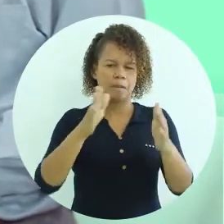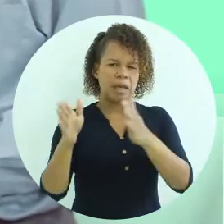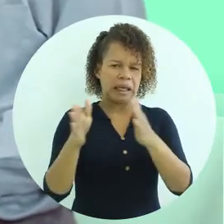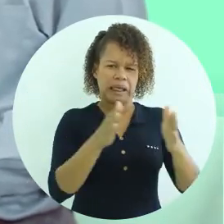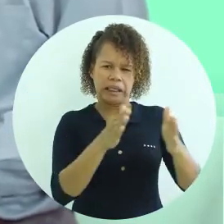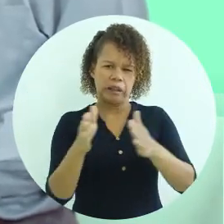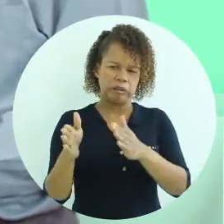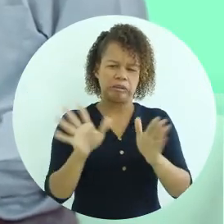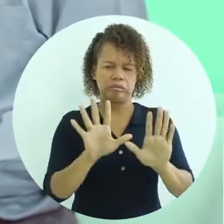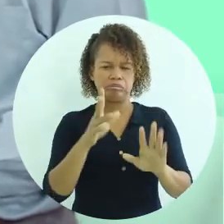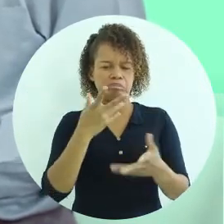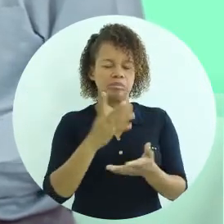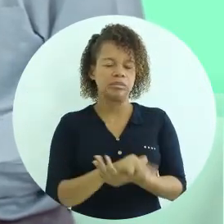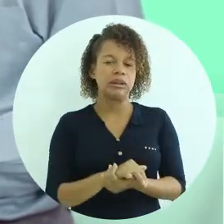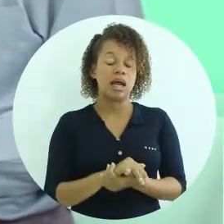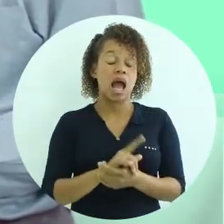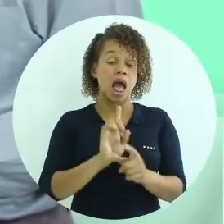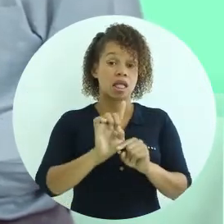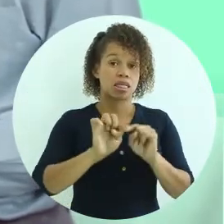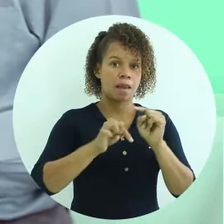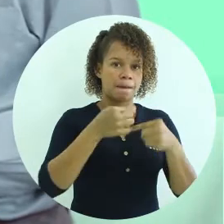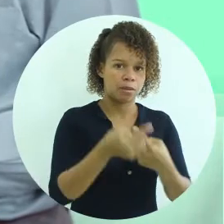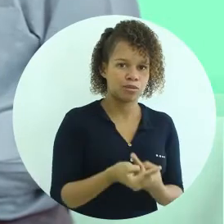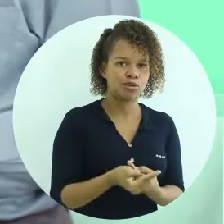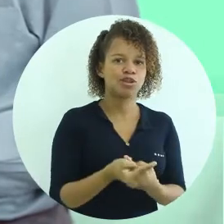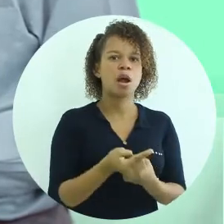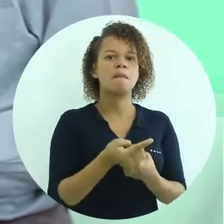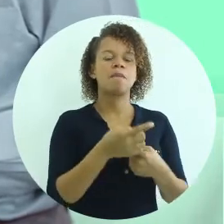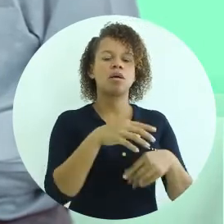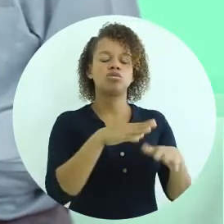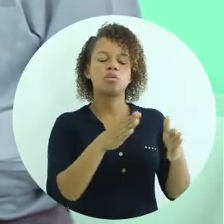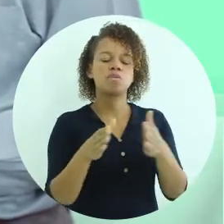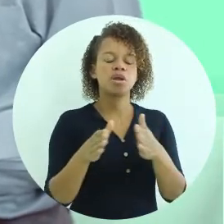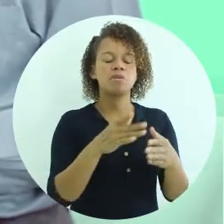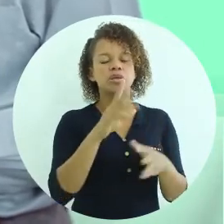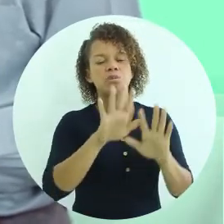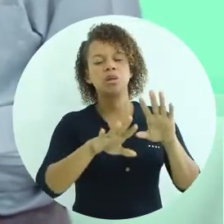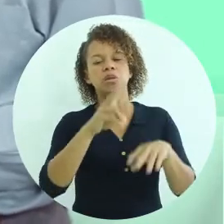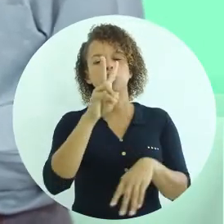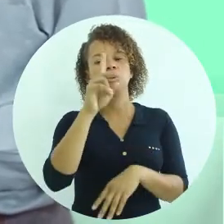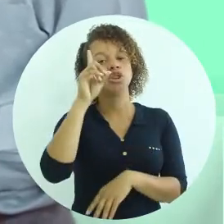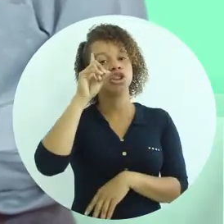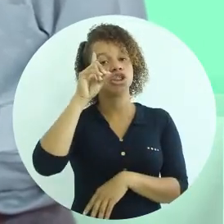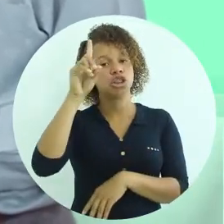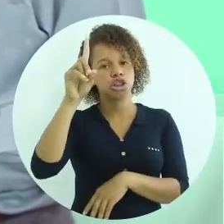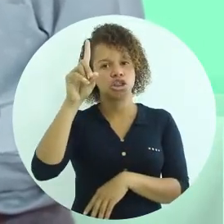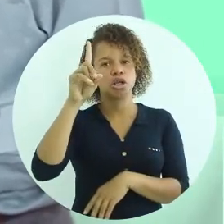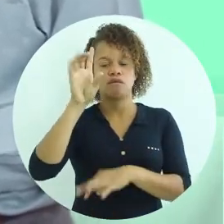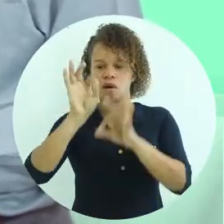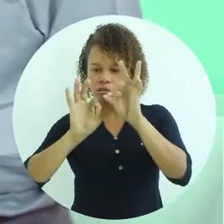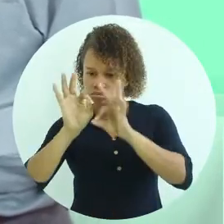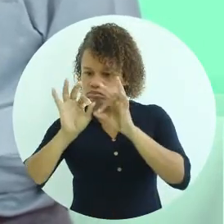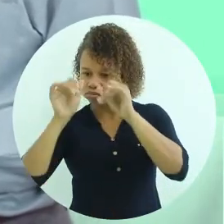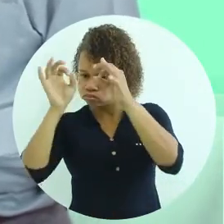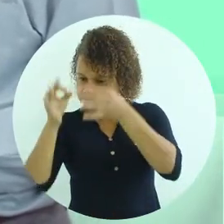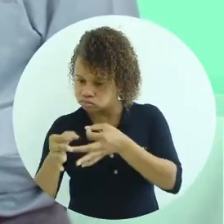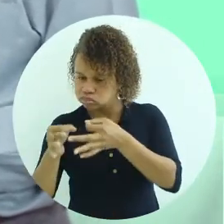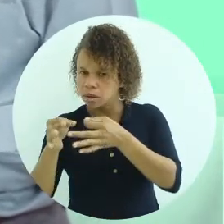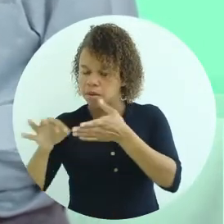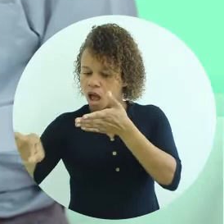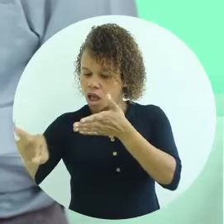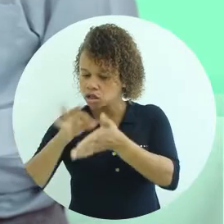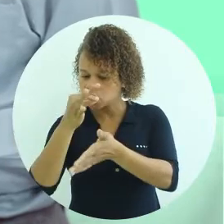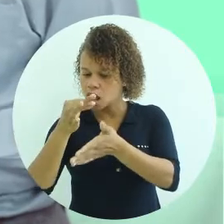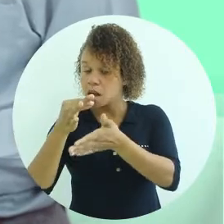transit time, né? E depois desse período, passam uns 2 dias mais ou menos, a carga fica pronta para registrar a DI, que